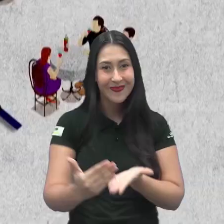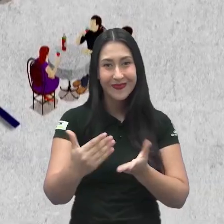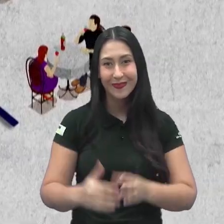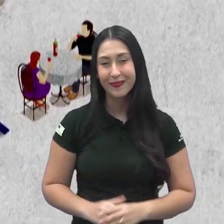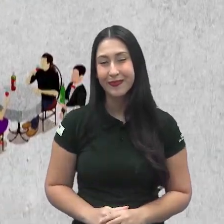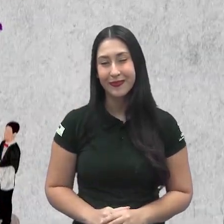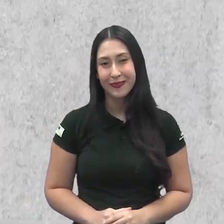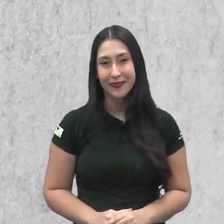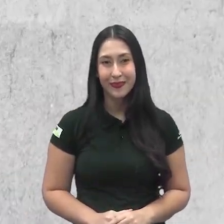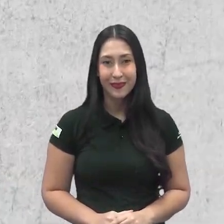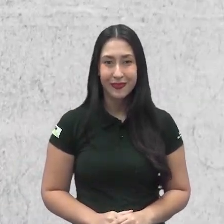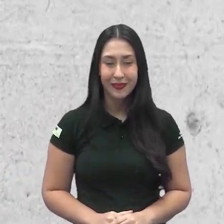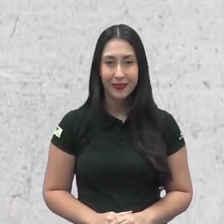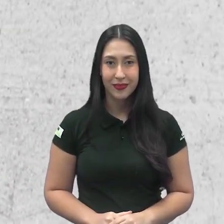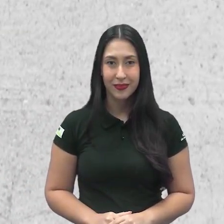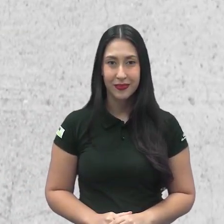ar.